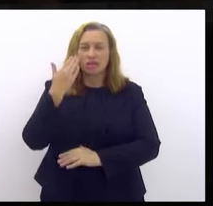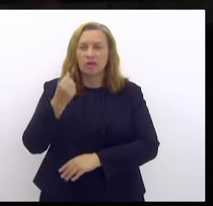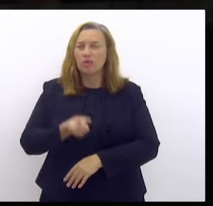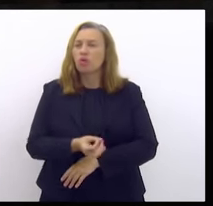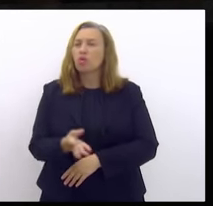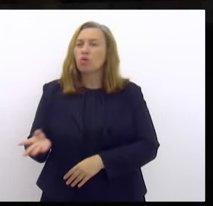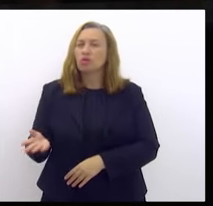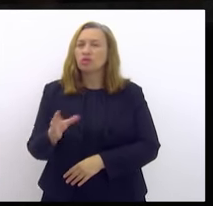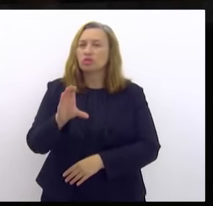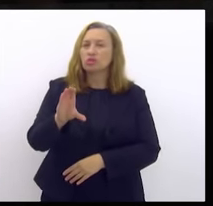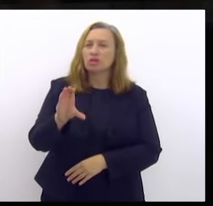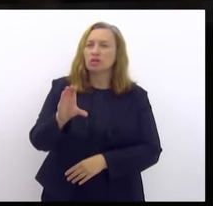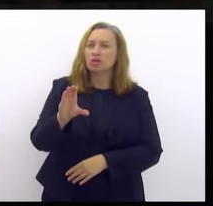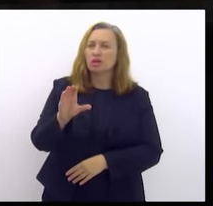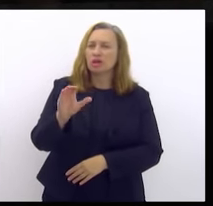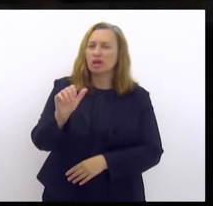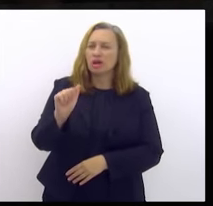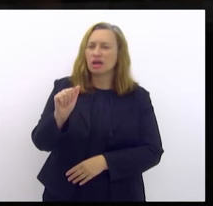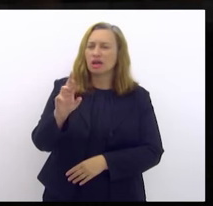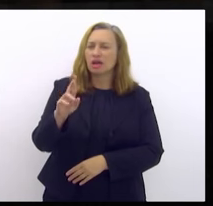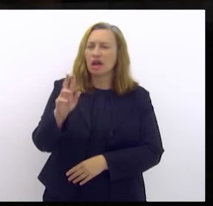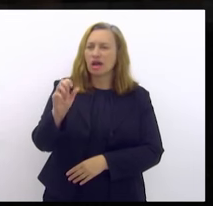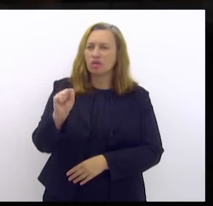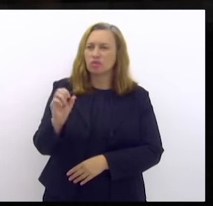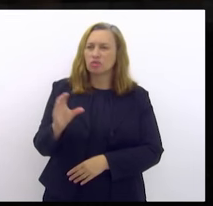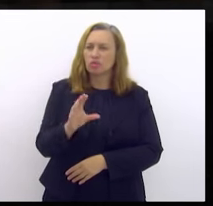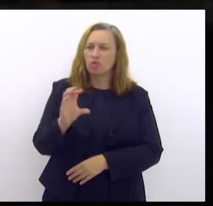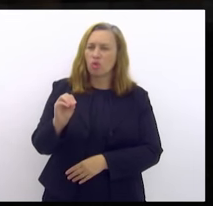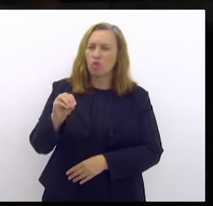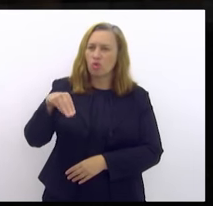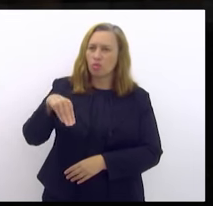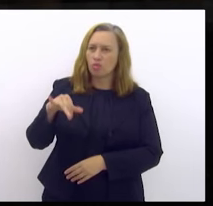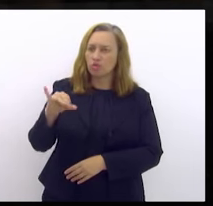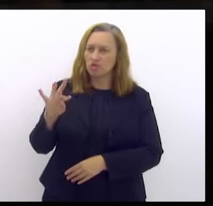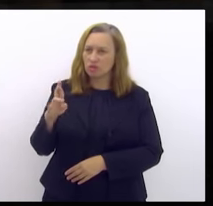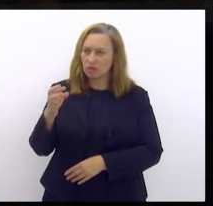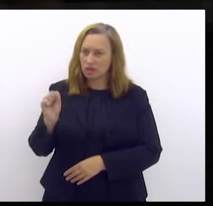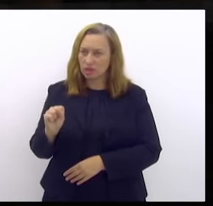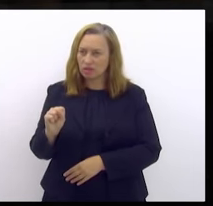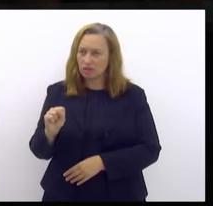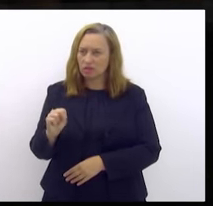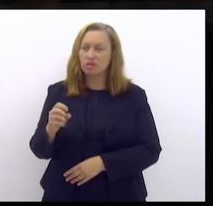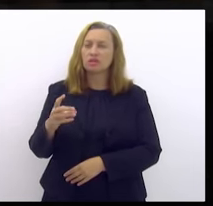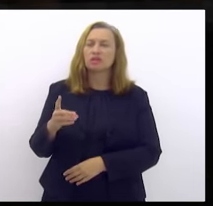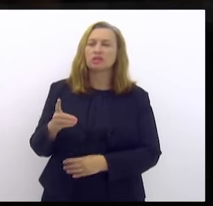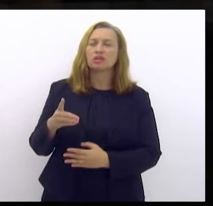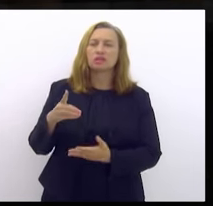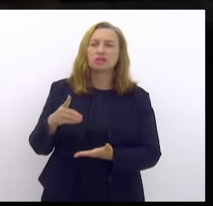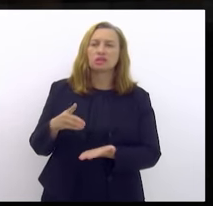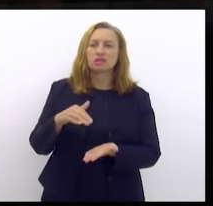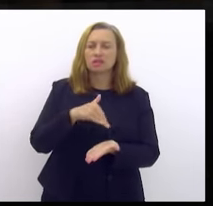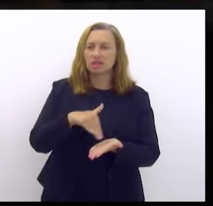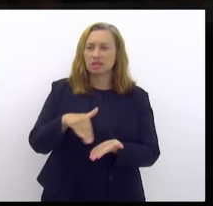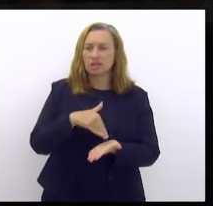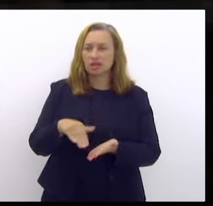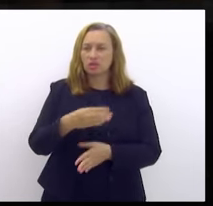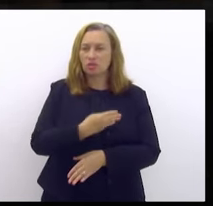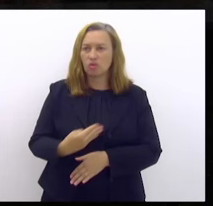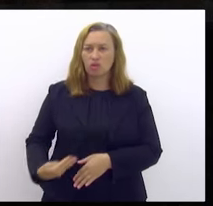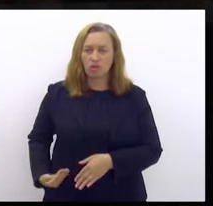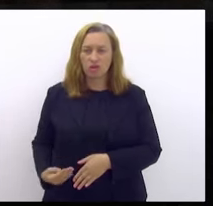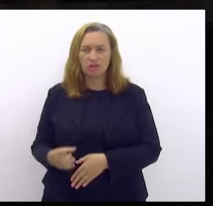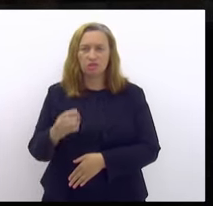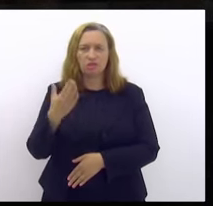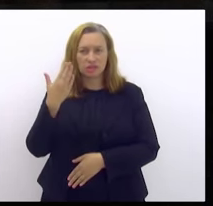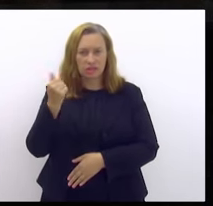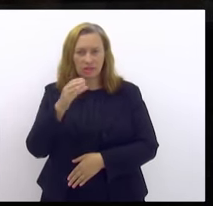cargos comissionados, deputada Célia, tem na Secretaria de Governo, só de cargo